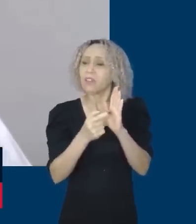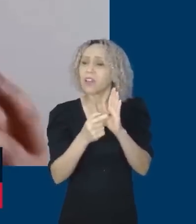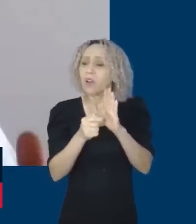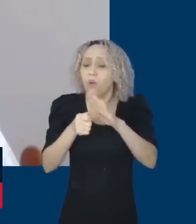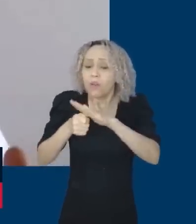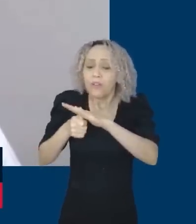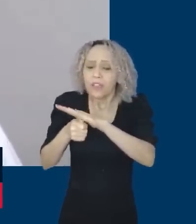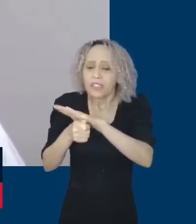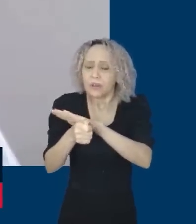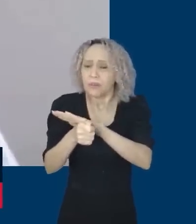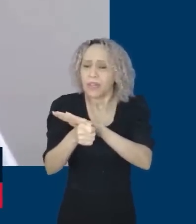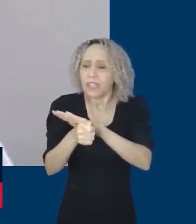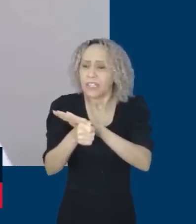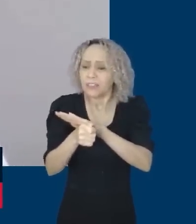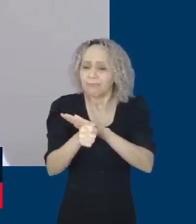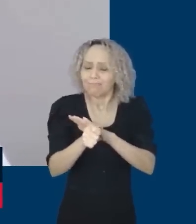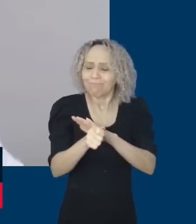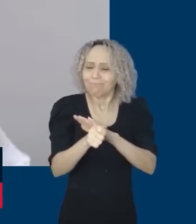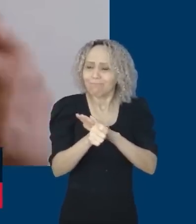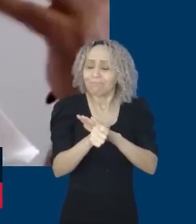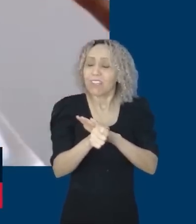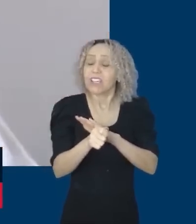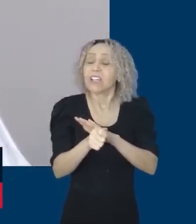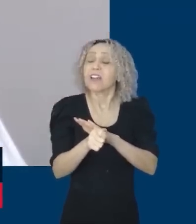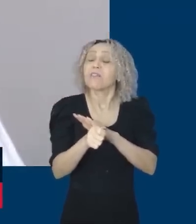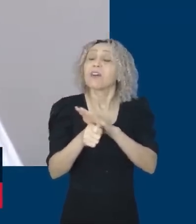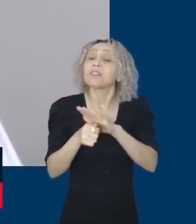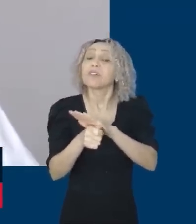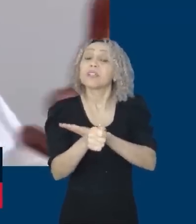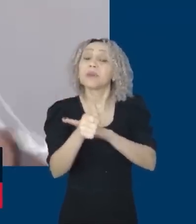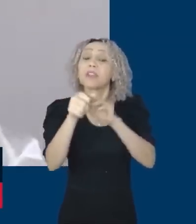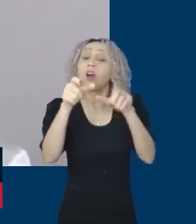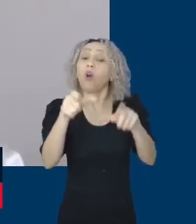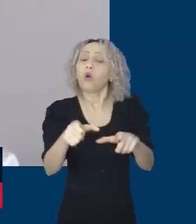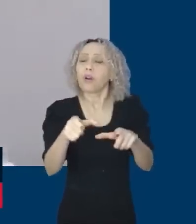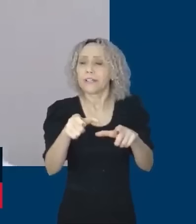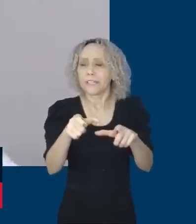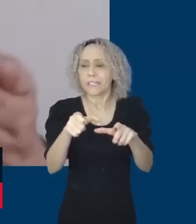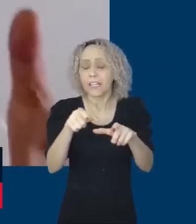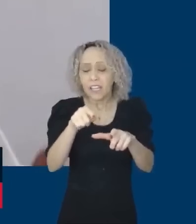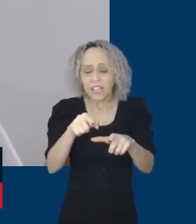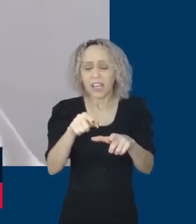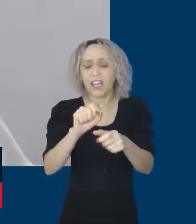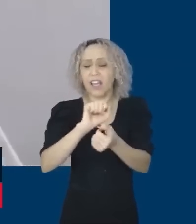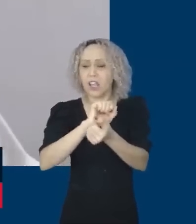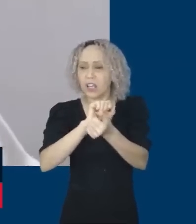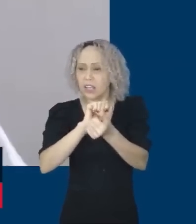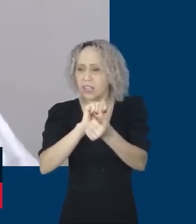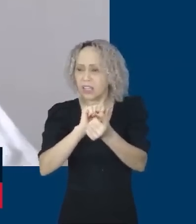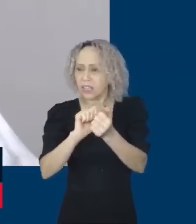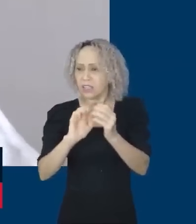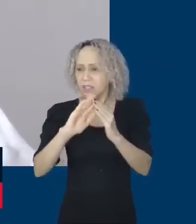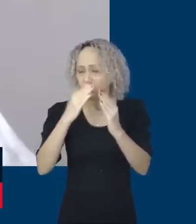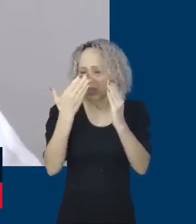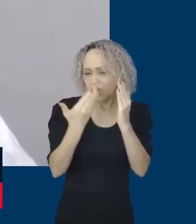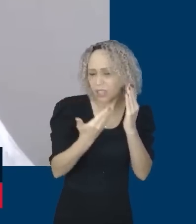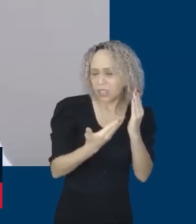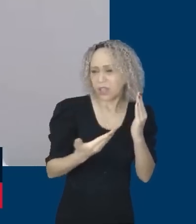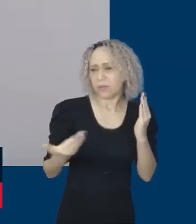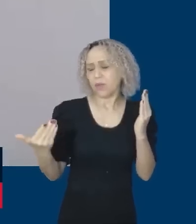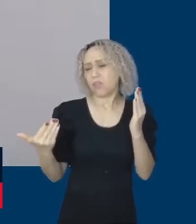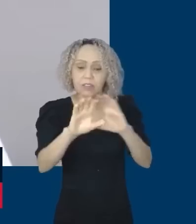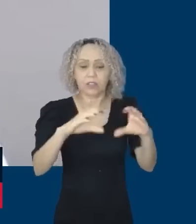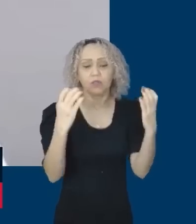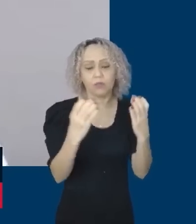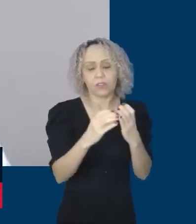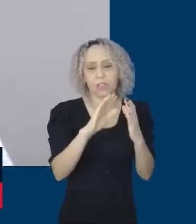da União, agora com o governo Lula, como foi já mais no passado, depois retrocedeu de novo, tem que chegar também nas comunidades